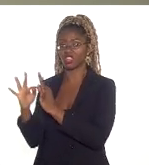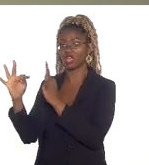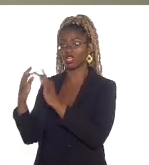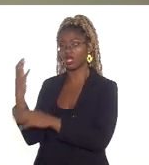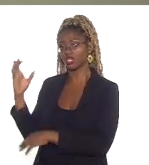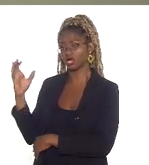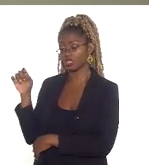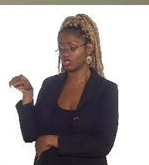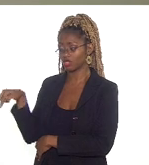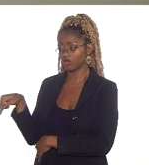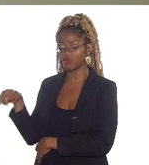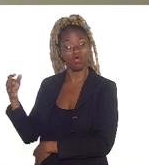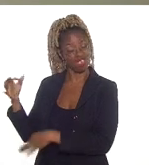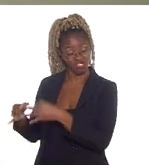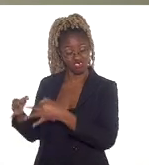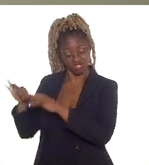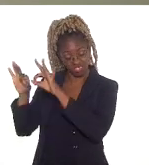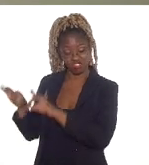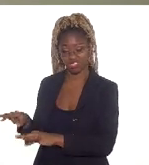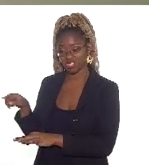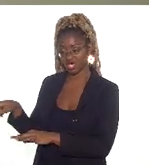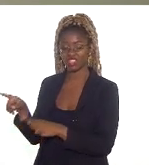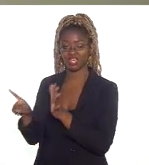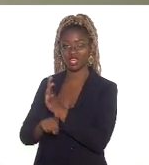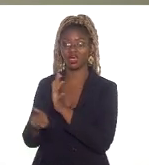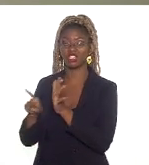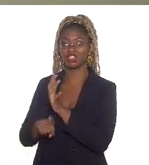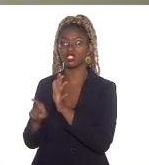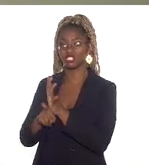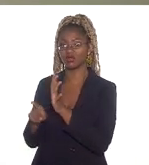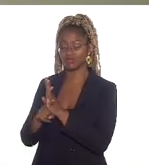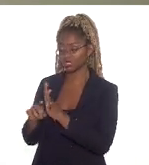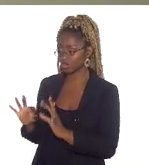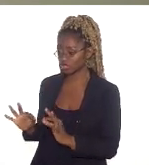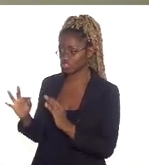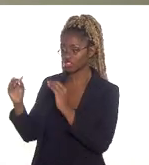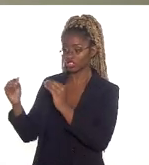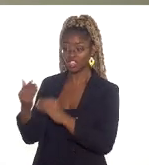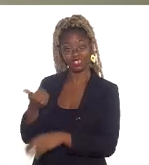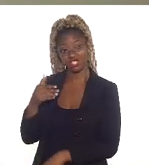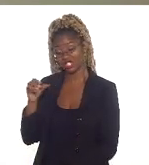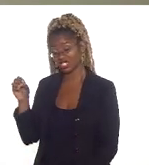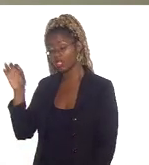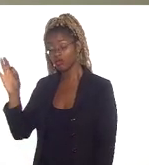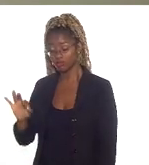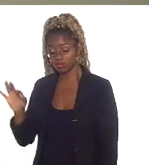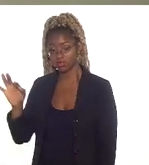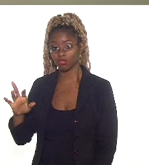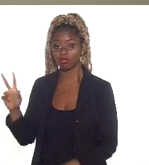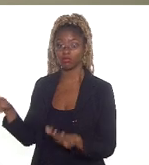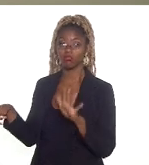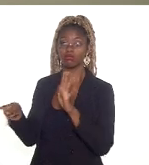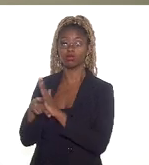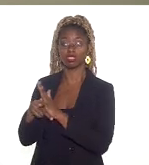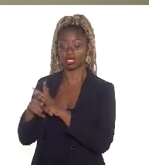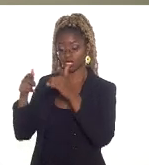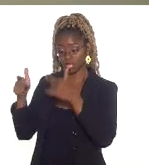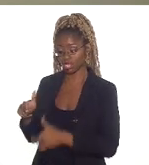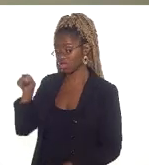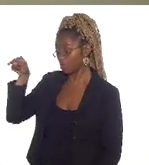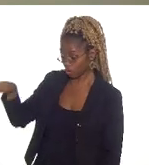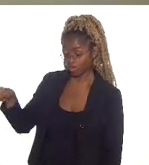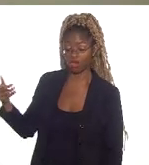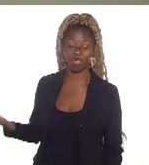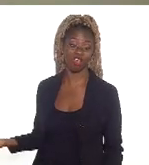tecnológico, seria justo que aquele abatimento do volume bruto 100% fosse investido